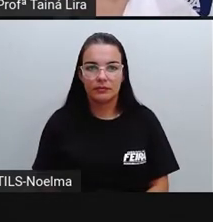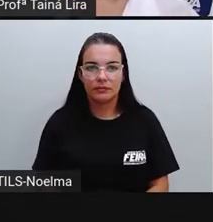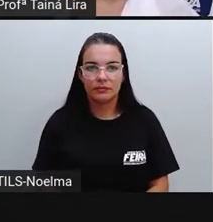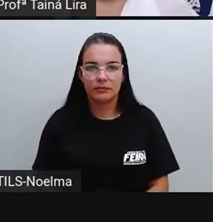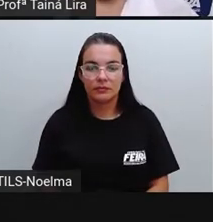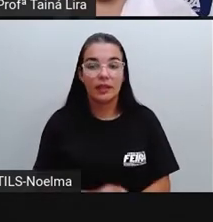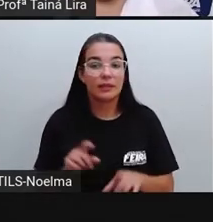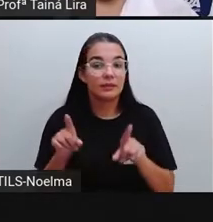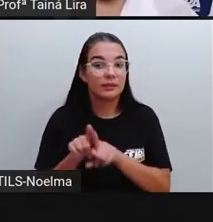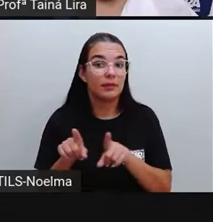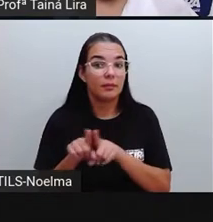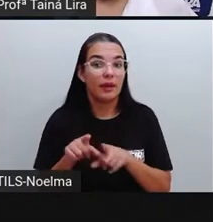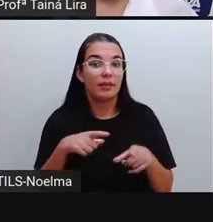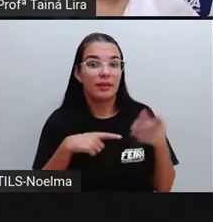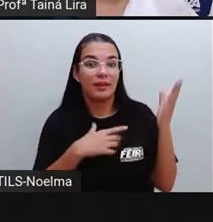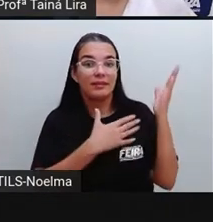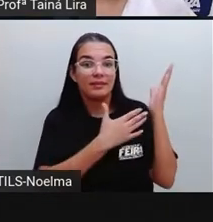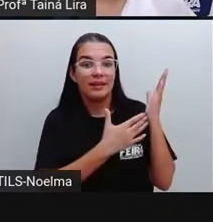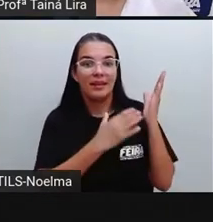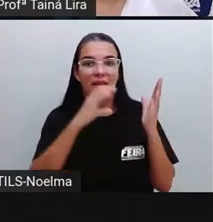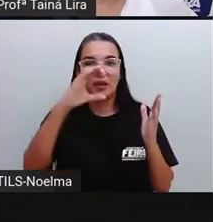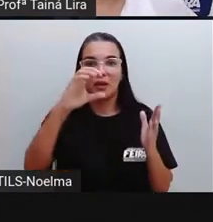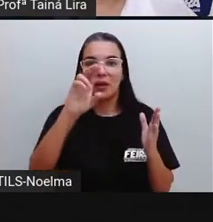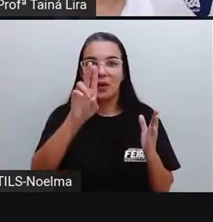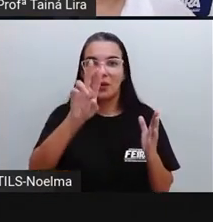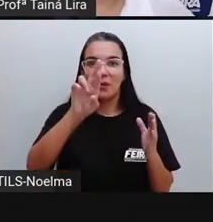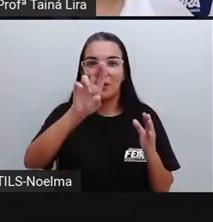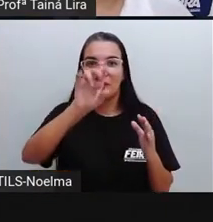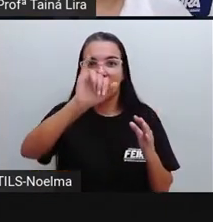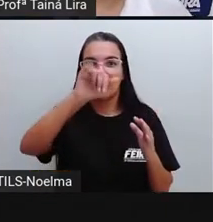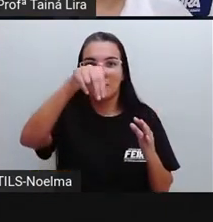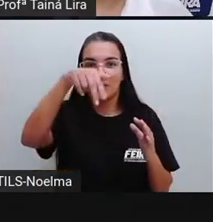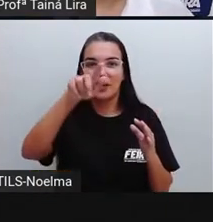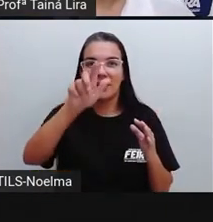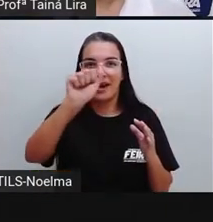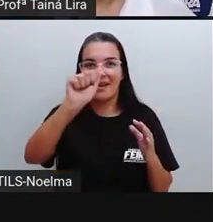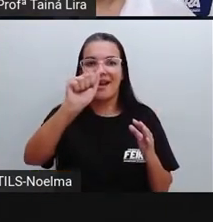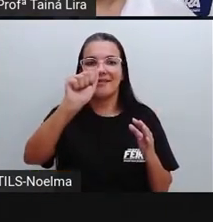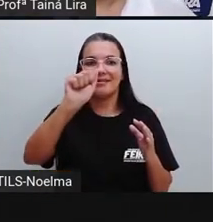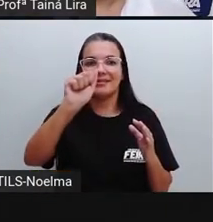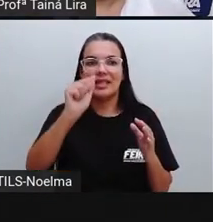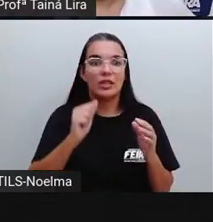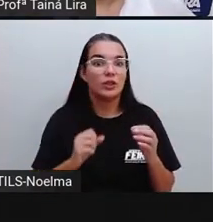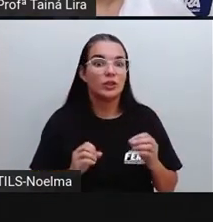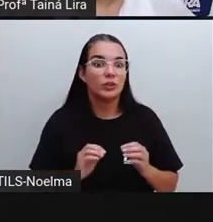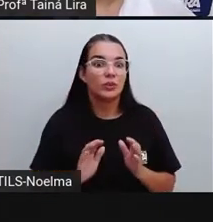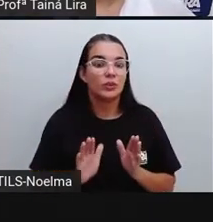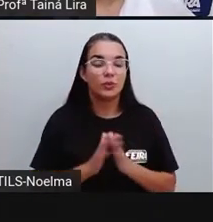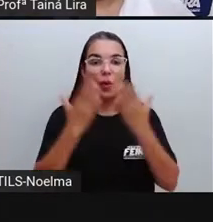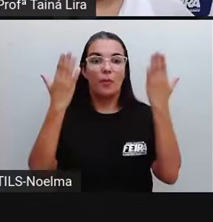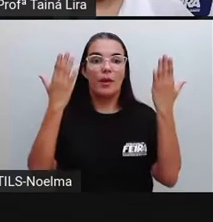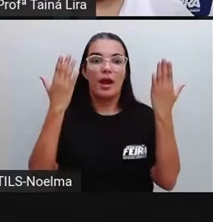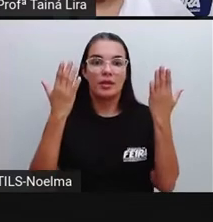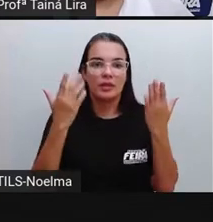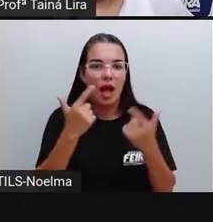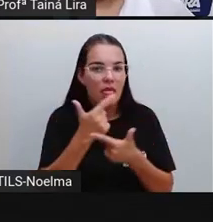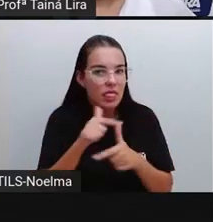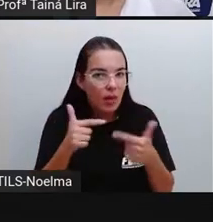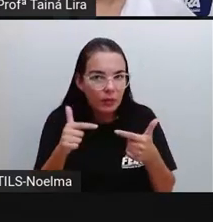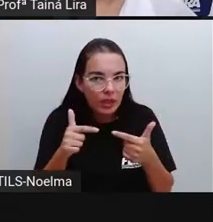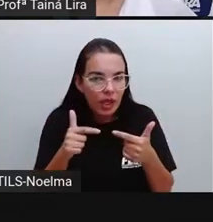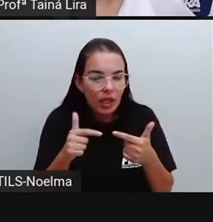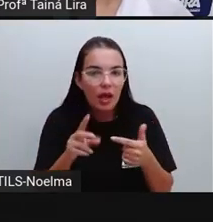E nós temos também a carta coringa. Eu vou até mostrar aqui para vocês, ó. A carta coringa, ela não tem um valor